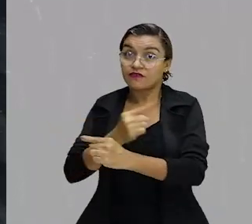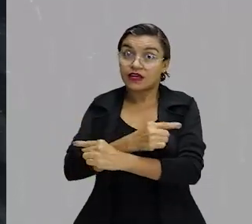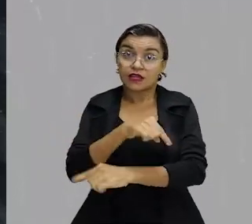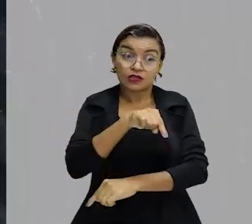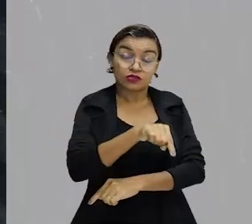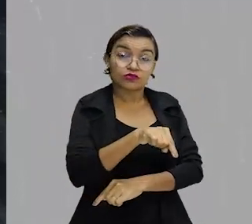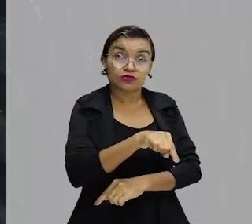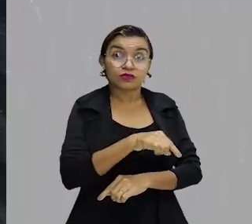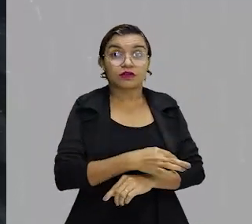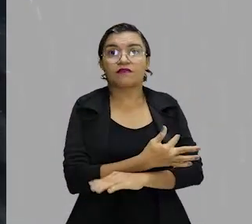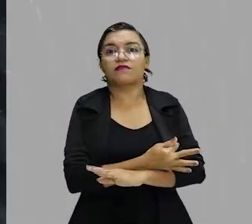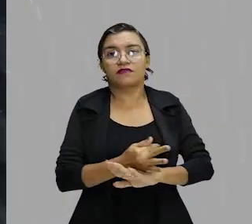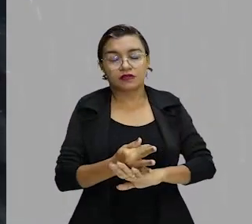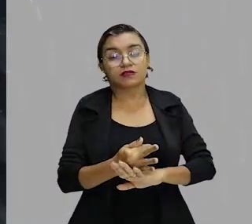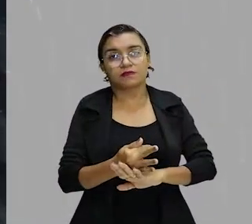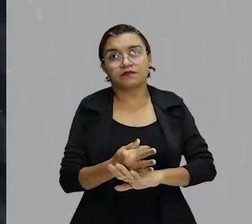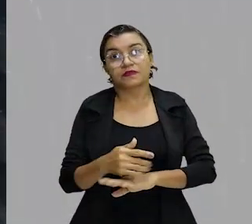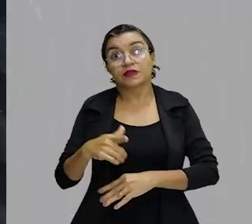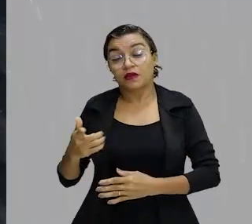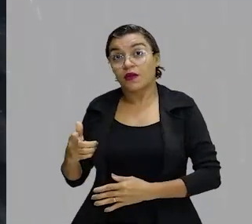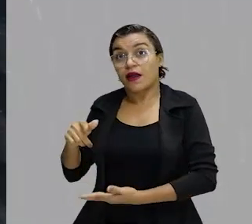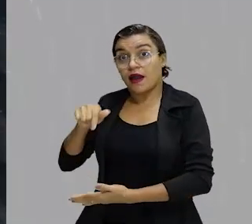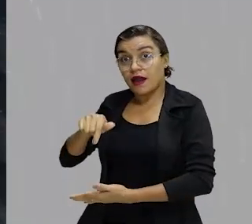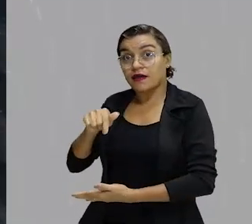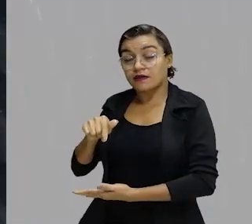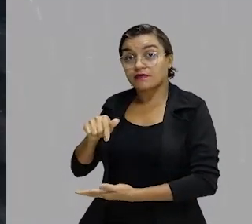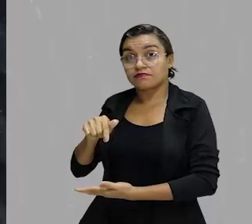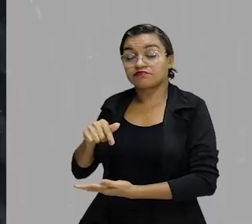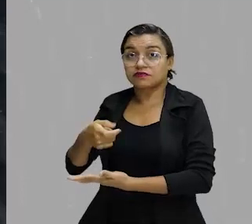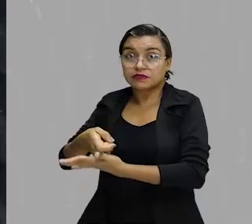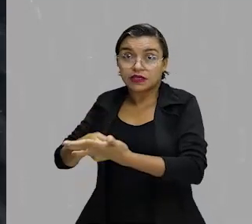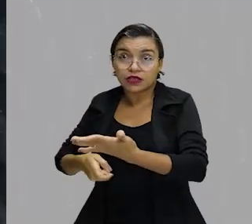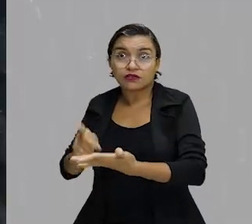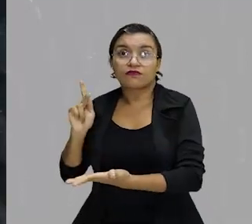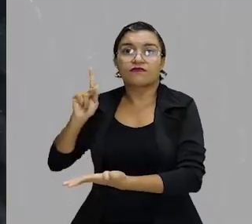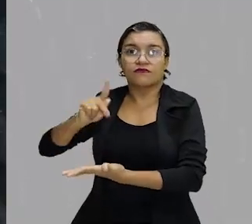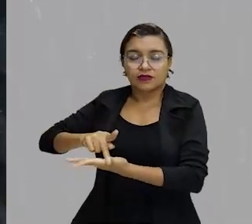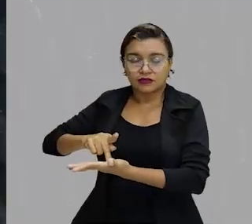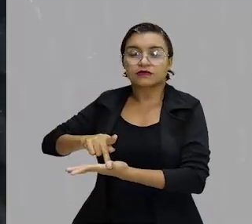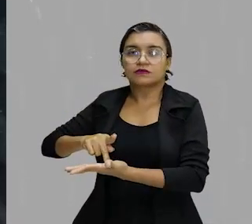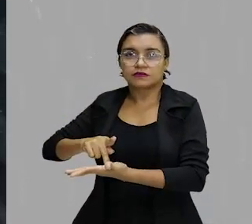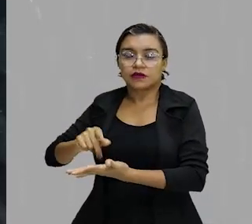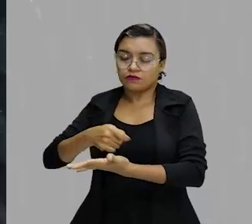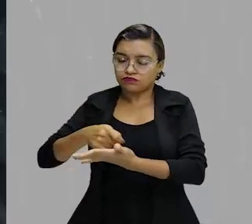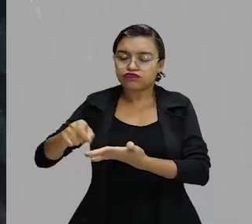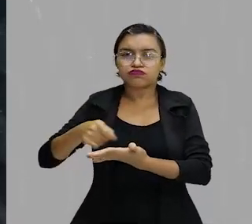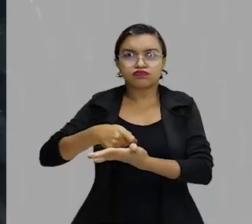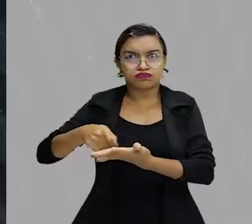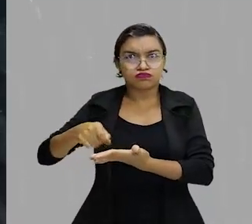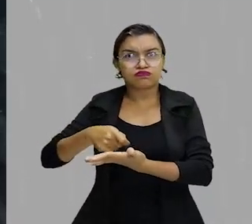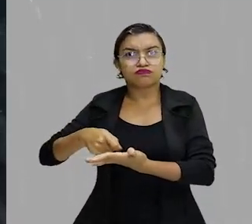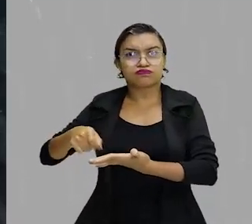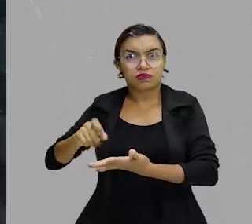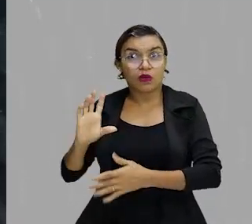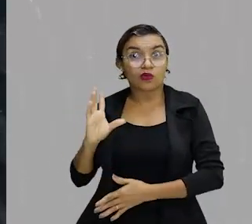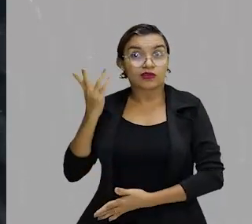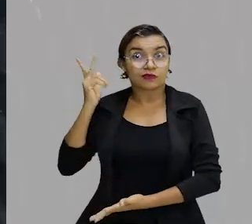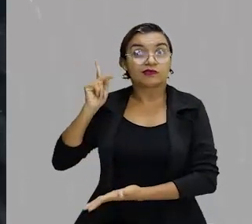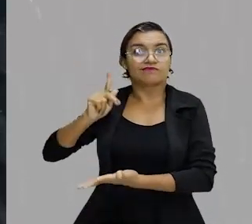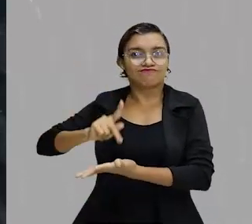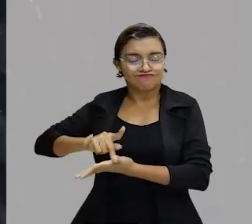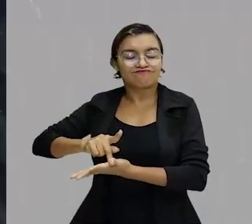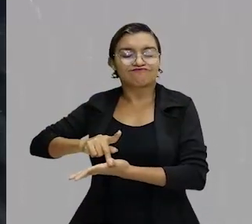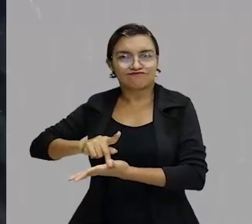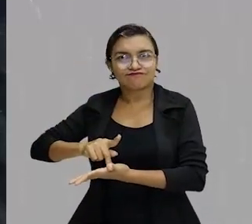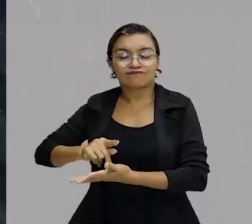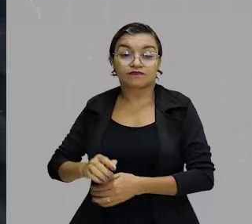não ficção, ou o texto baseado em fatos reais, ele é uma escrita factual, ela é baseada em